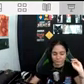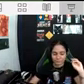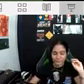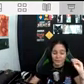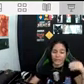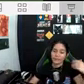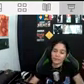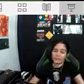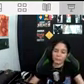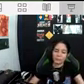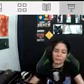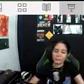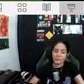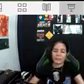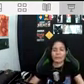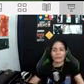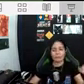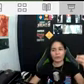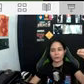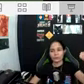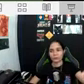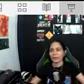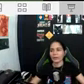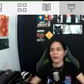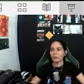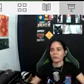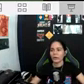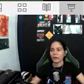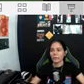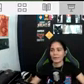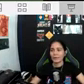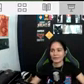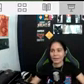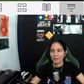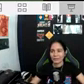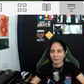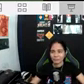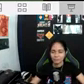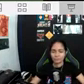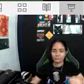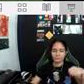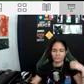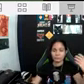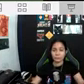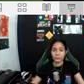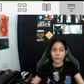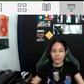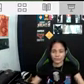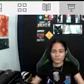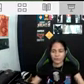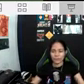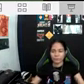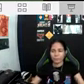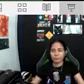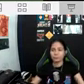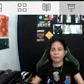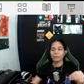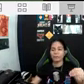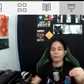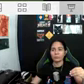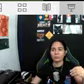Então, esse segundo, ele possui, né, uma qualidade no